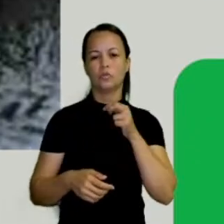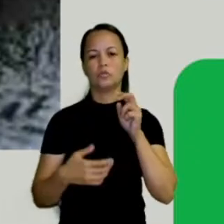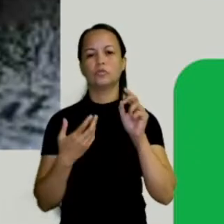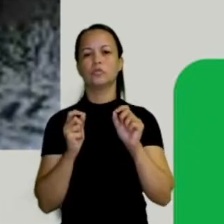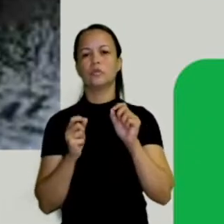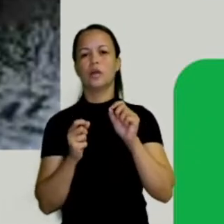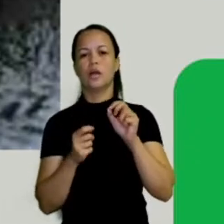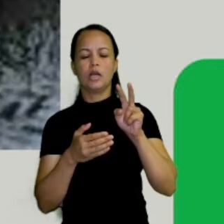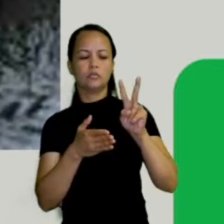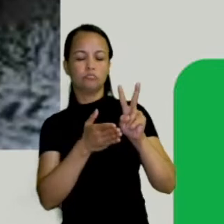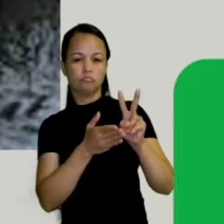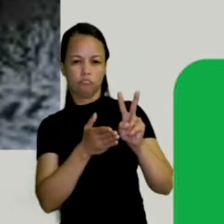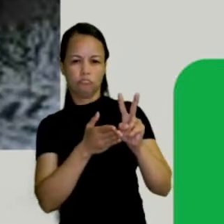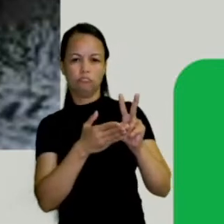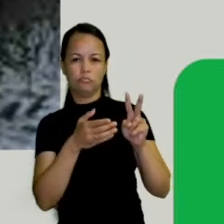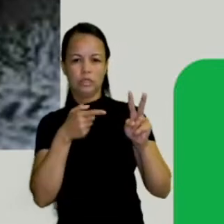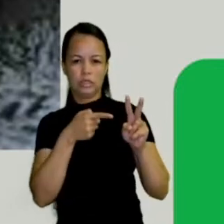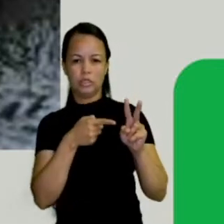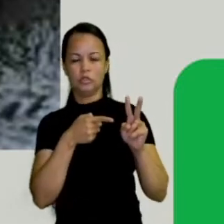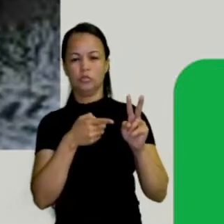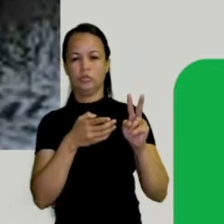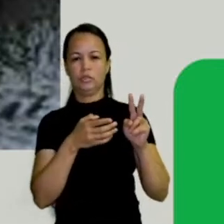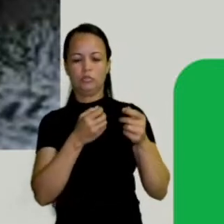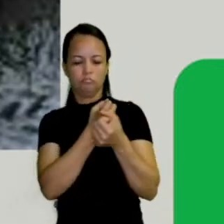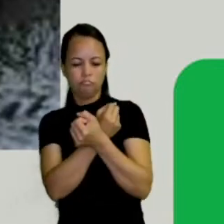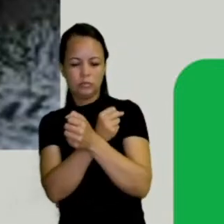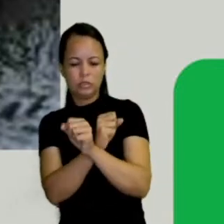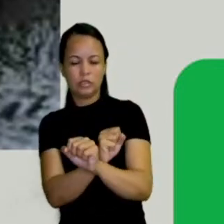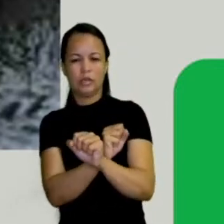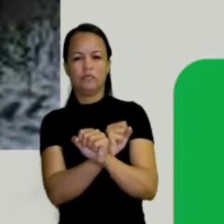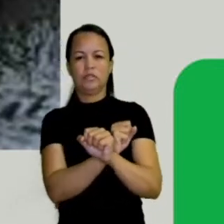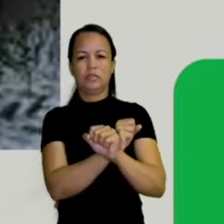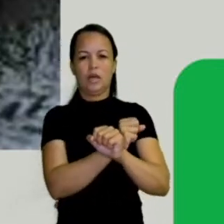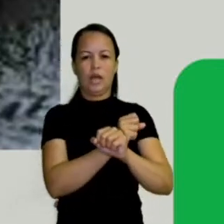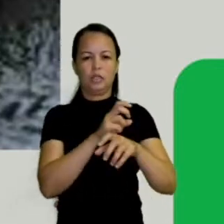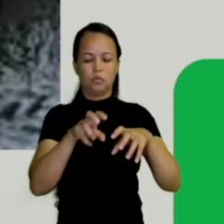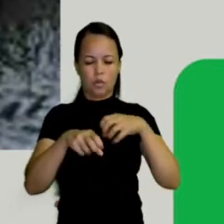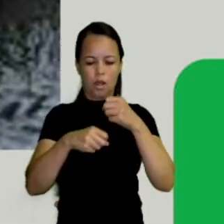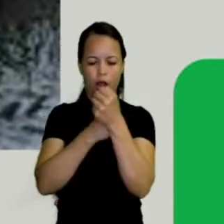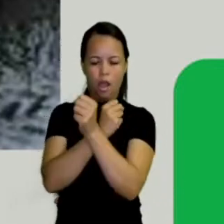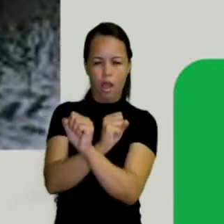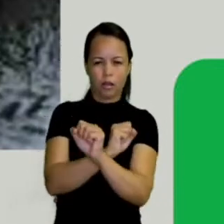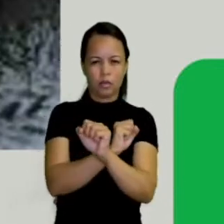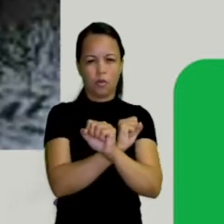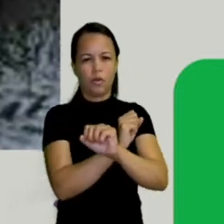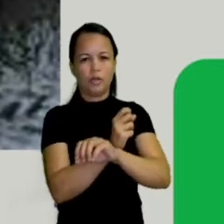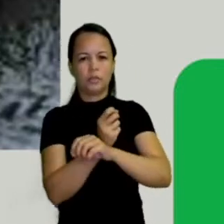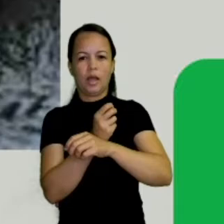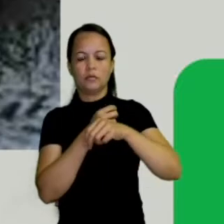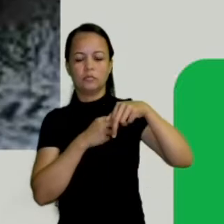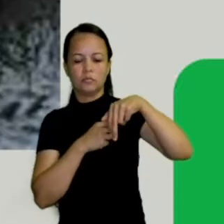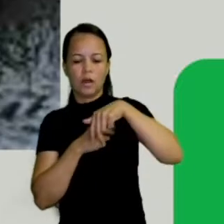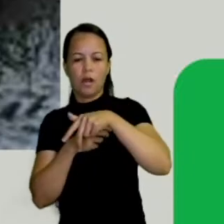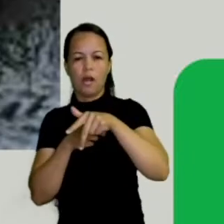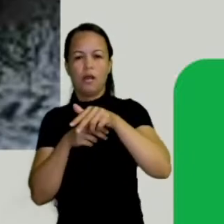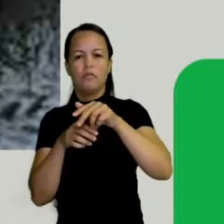os nossos índios sendo escravizados, acorrentados e levados